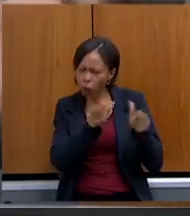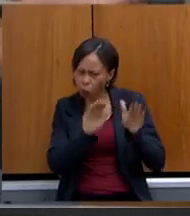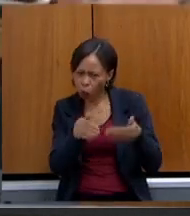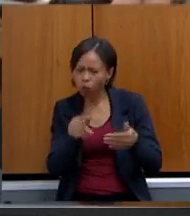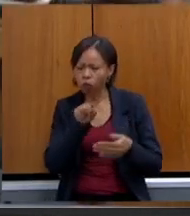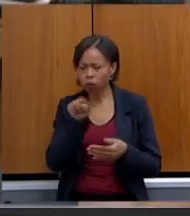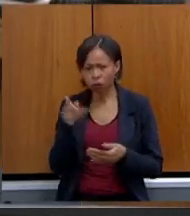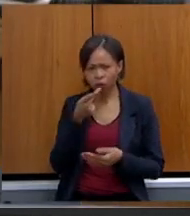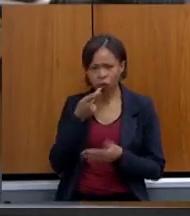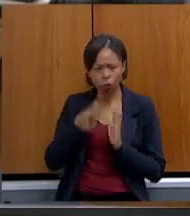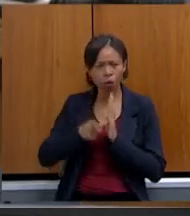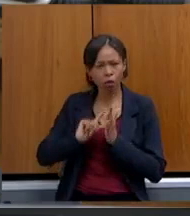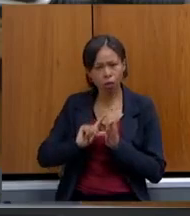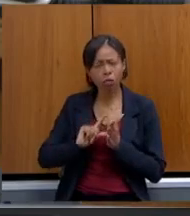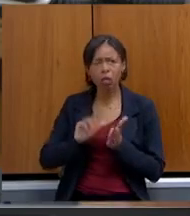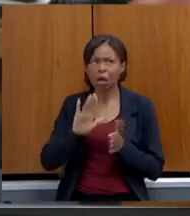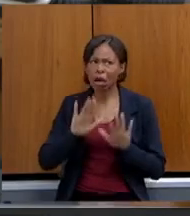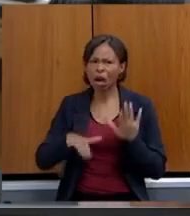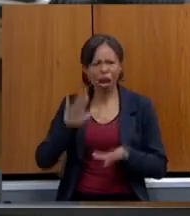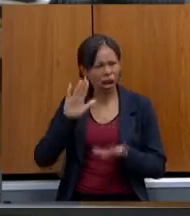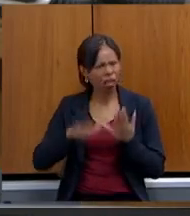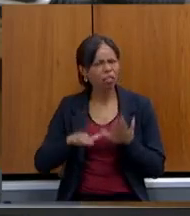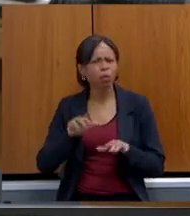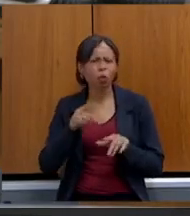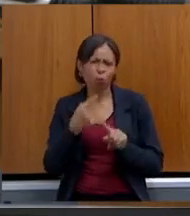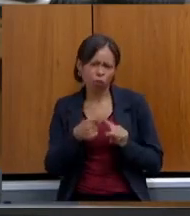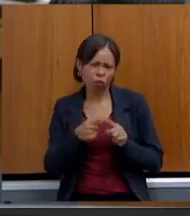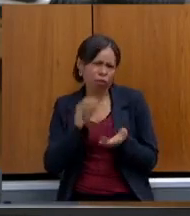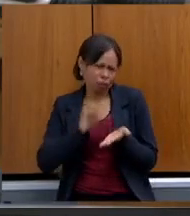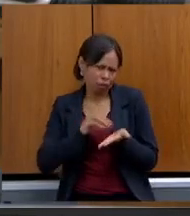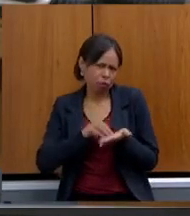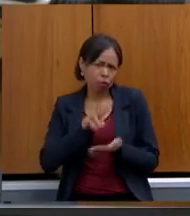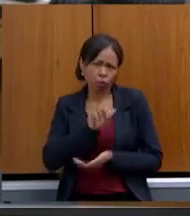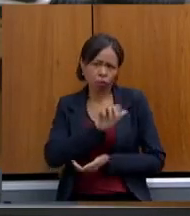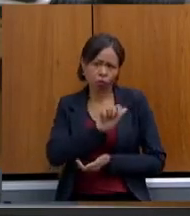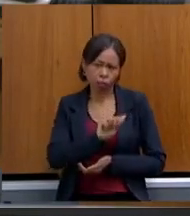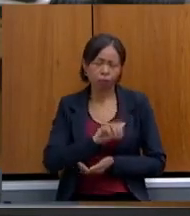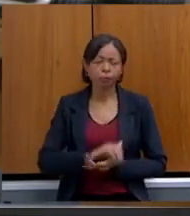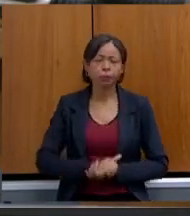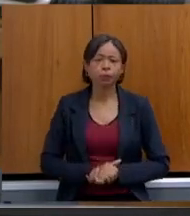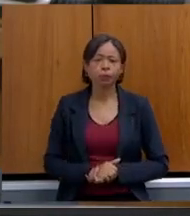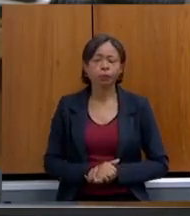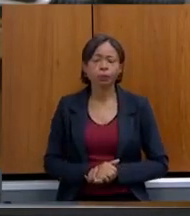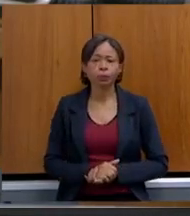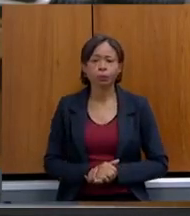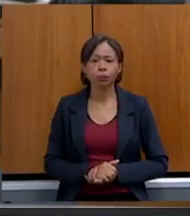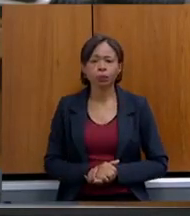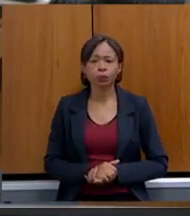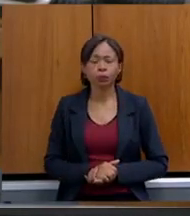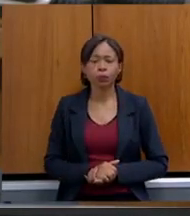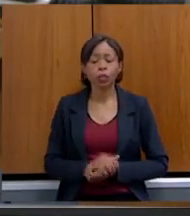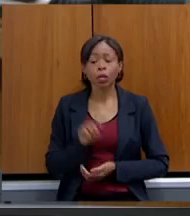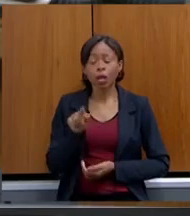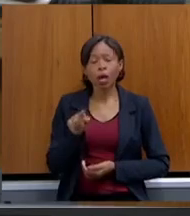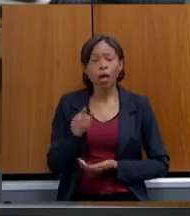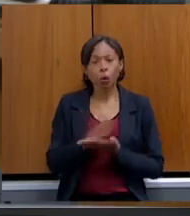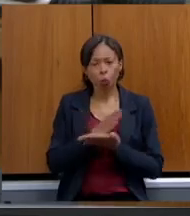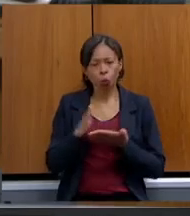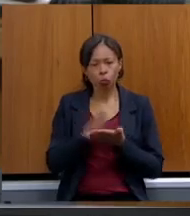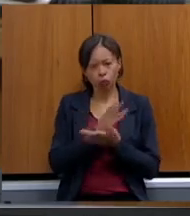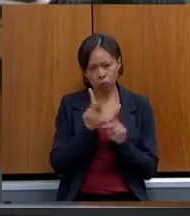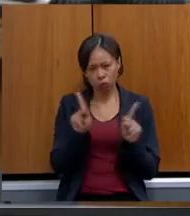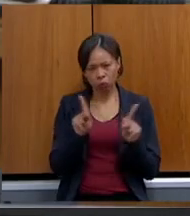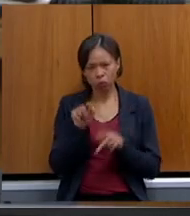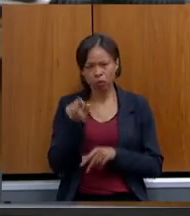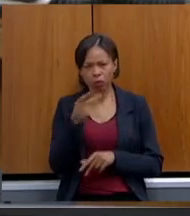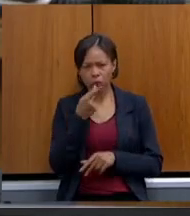provavelmente alguma situação em relação à restrição de vaga mas vamo e esse ponto que são falou das pessoas e especificidades técnicas